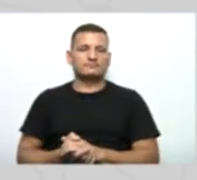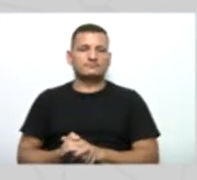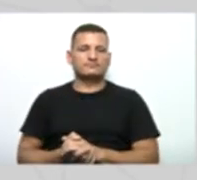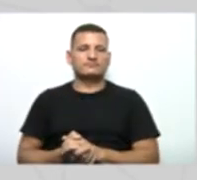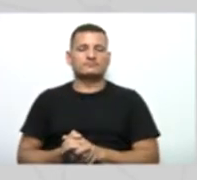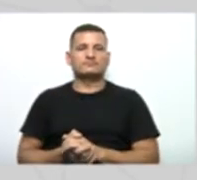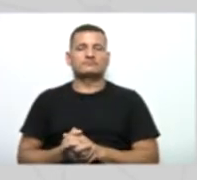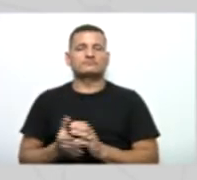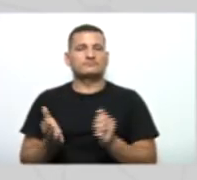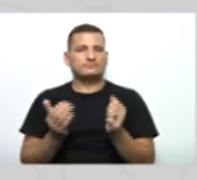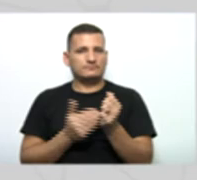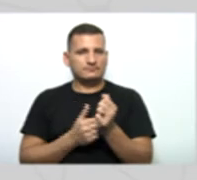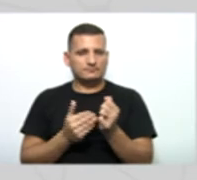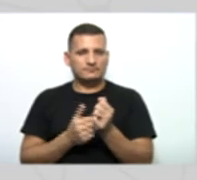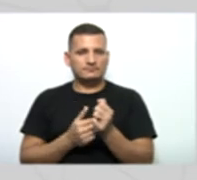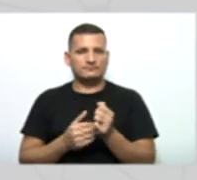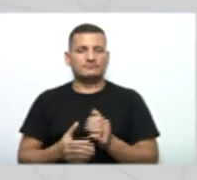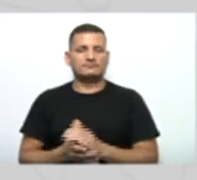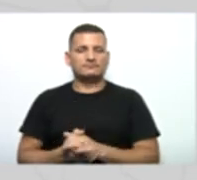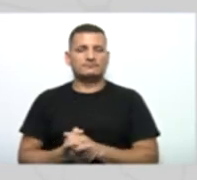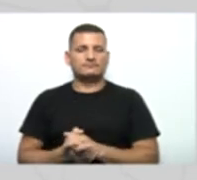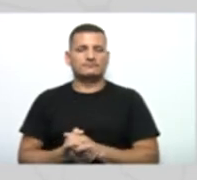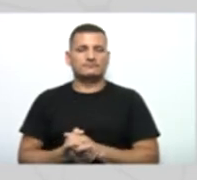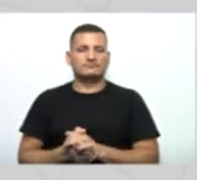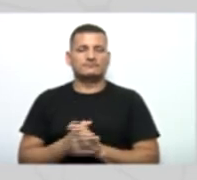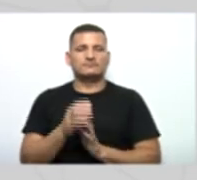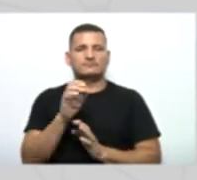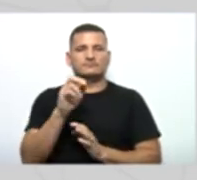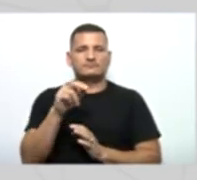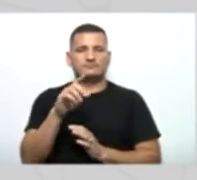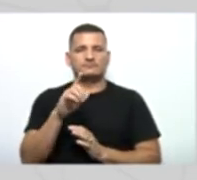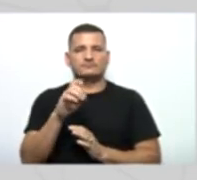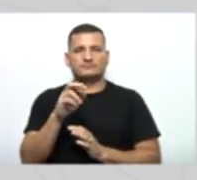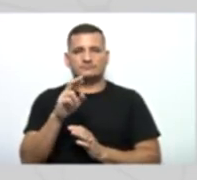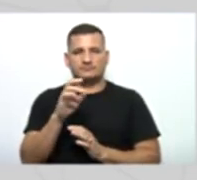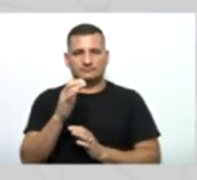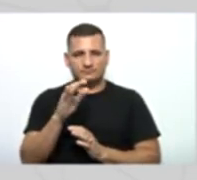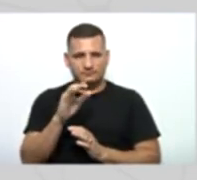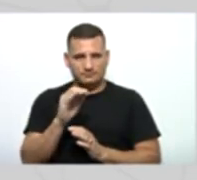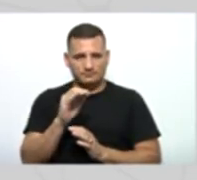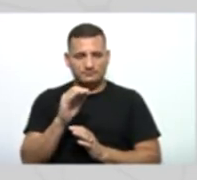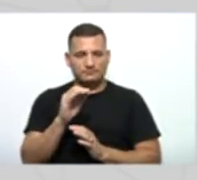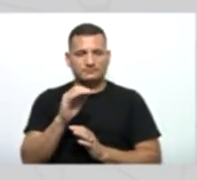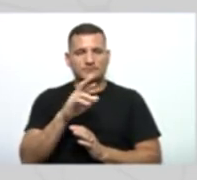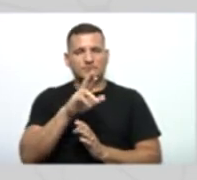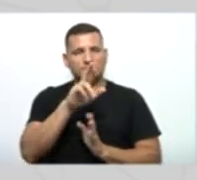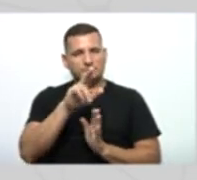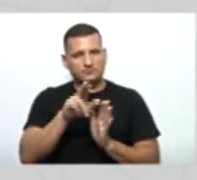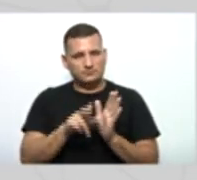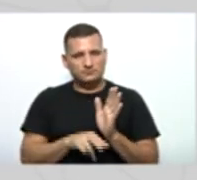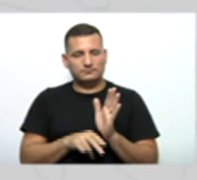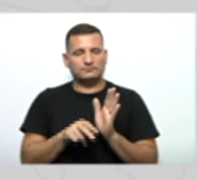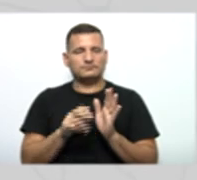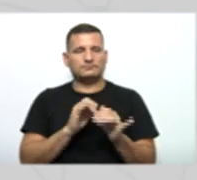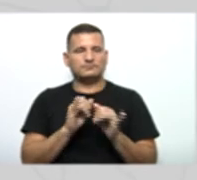uma senha, digita o endereço, certo? Você digita várias informações para criar o seu cadastro.